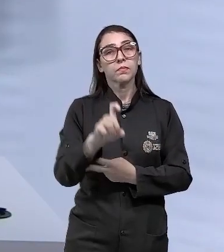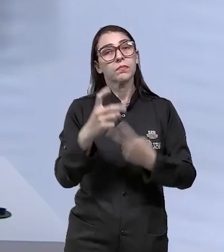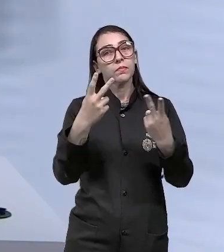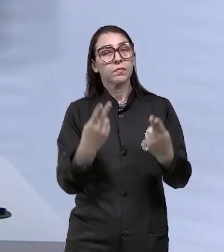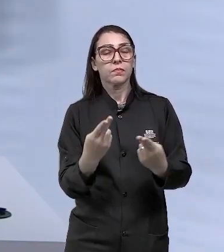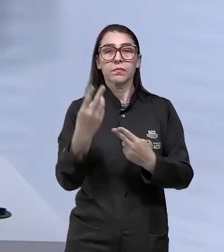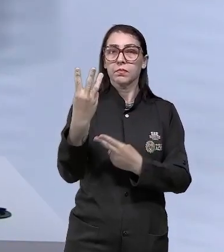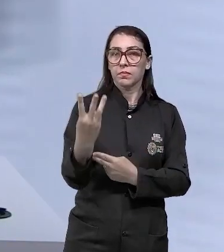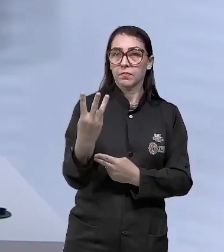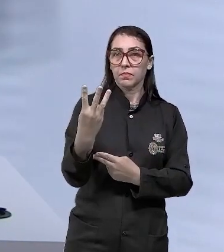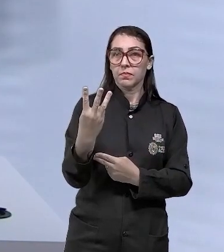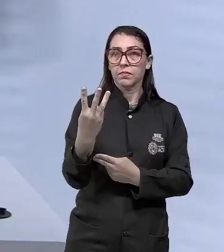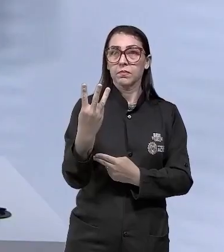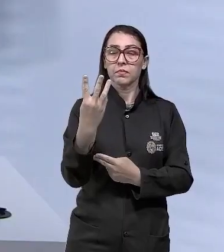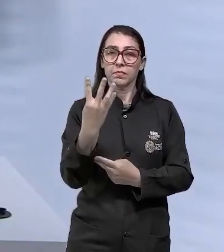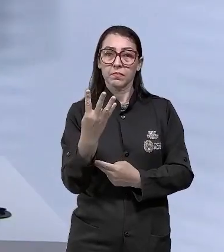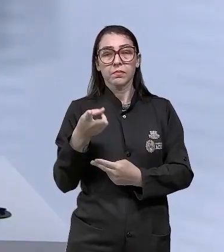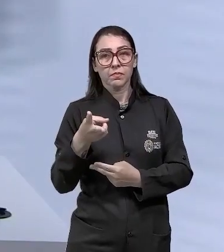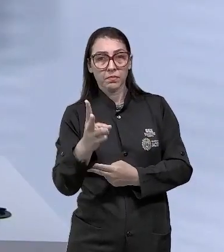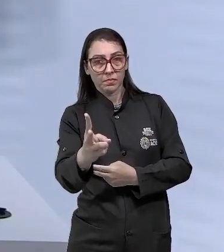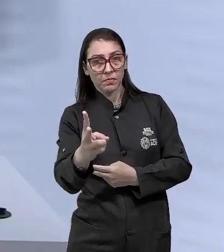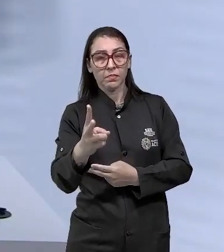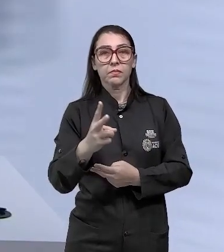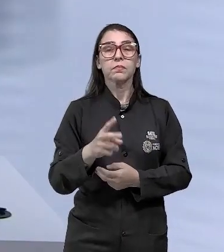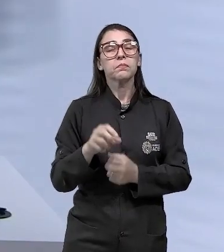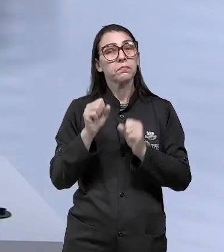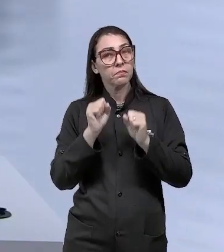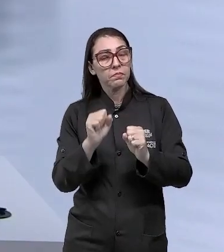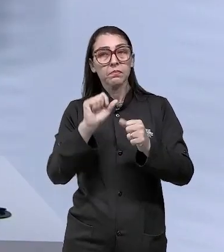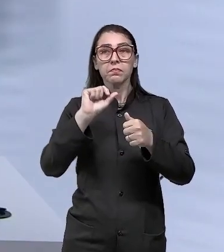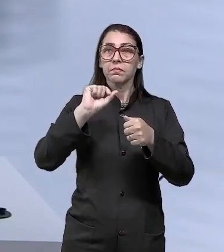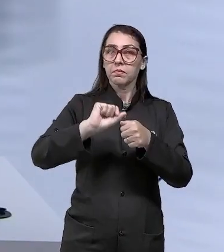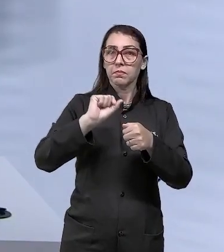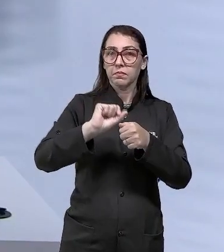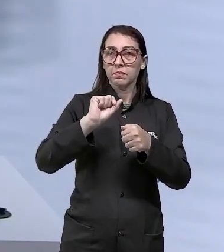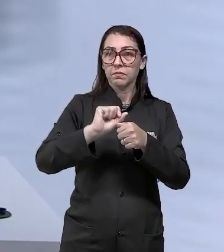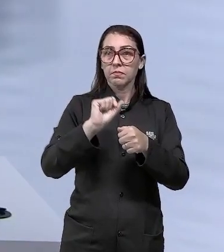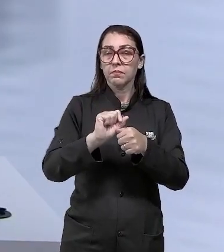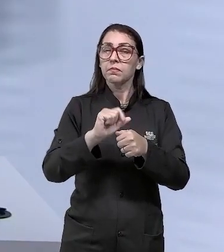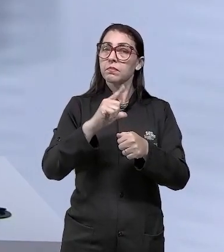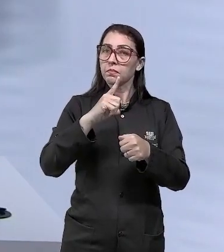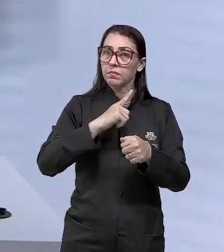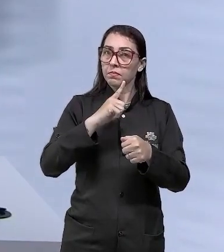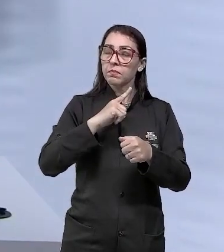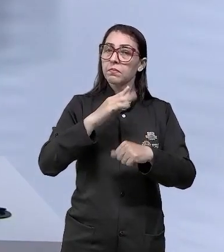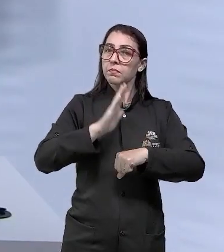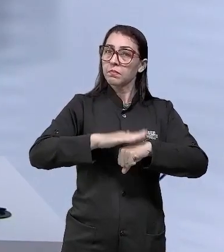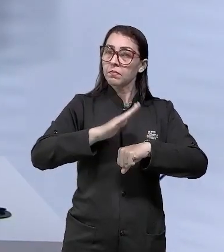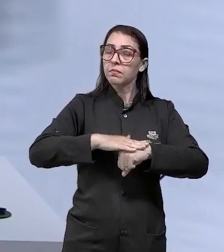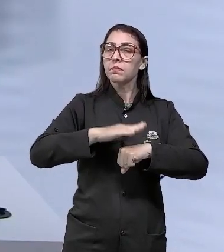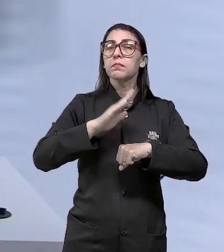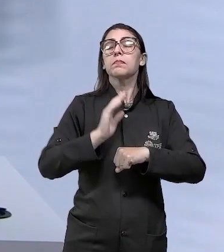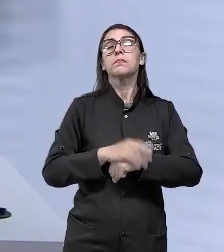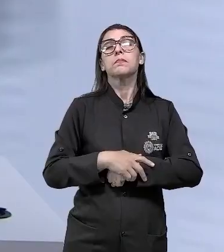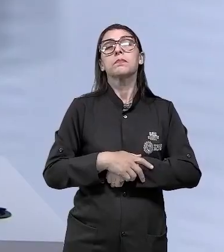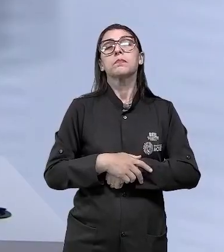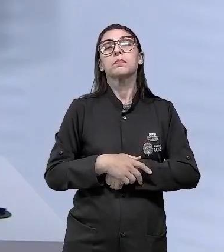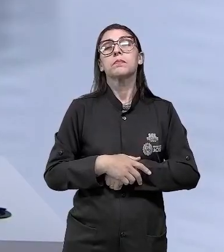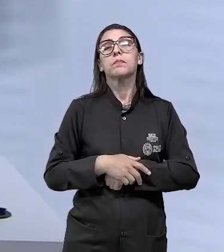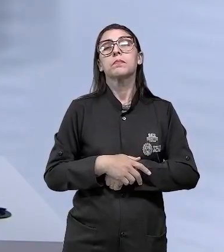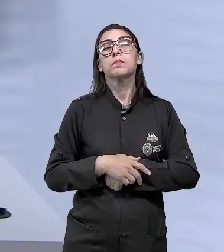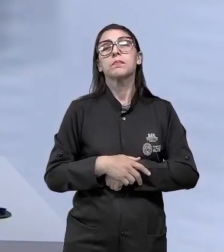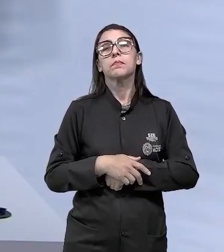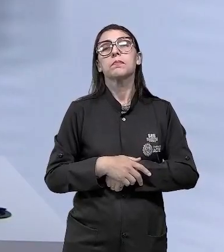a 3, e 4 e assim por diante, você pode fazer e você tem mais pontos para